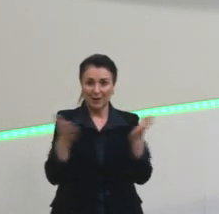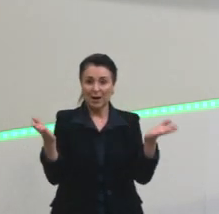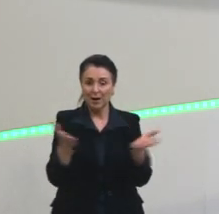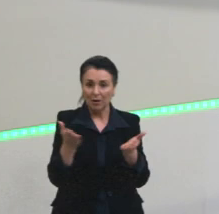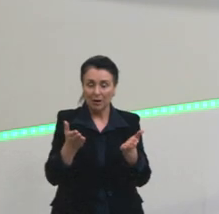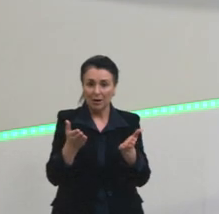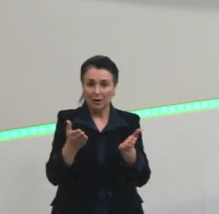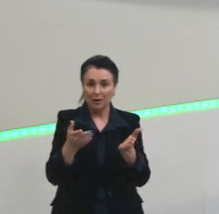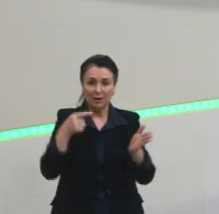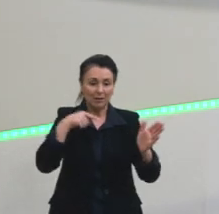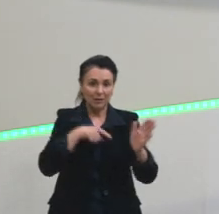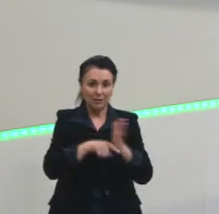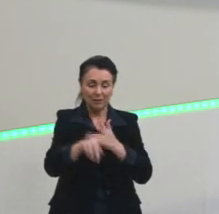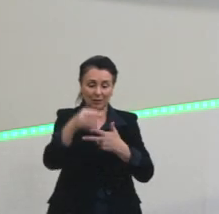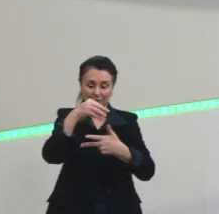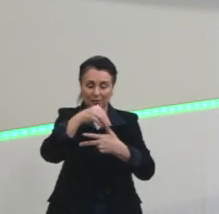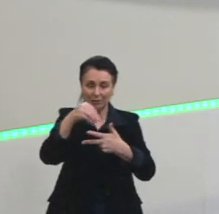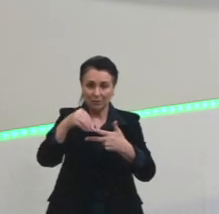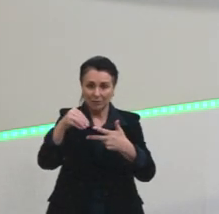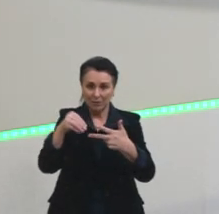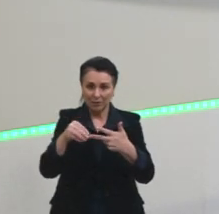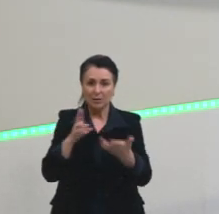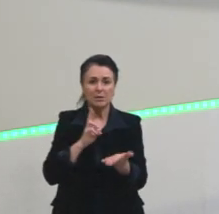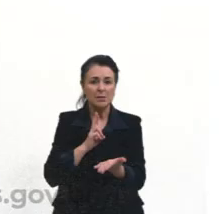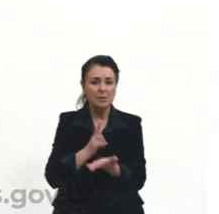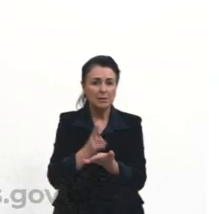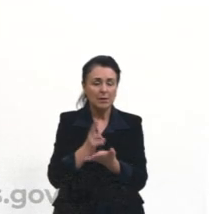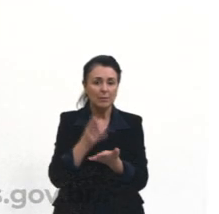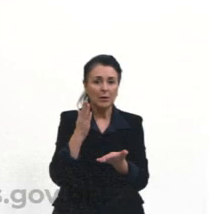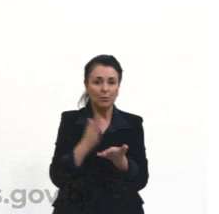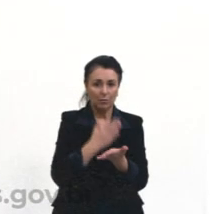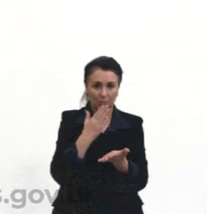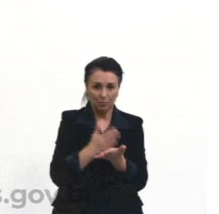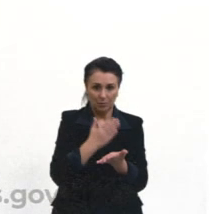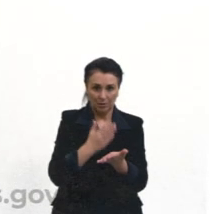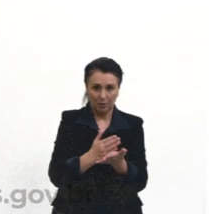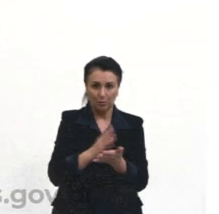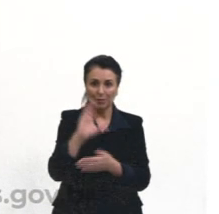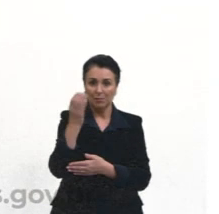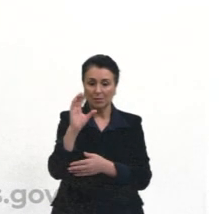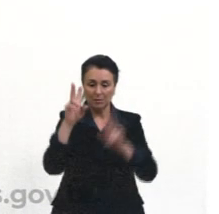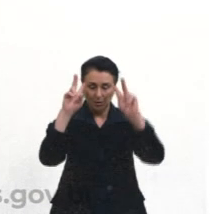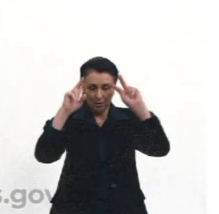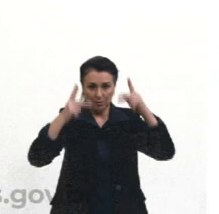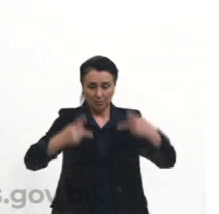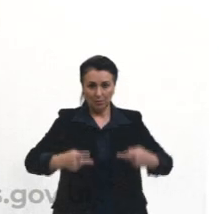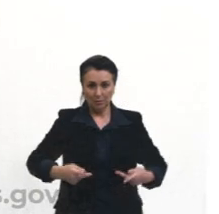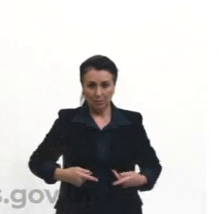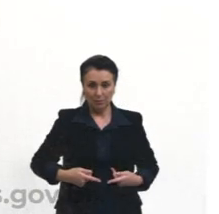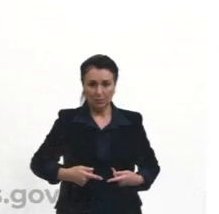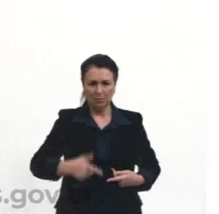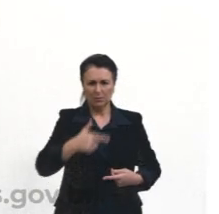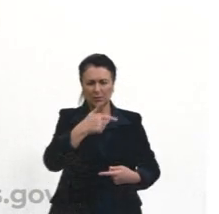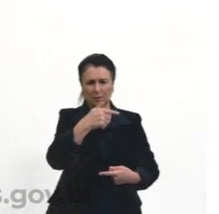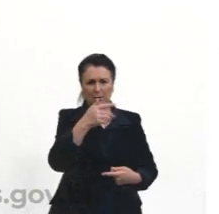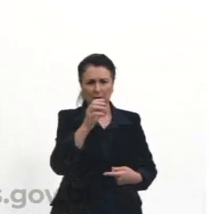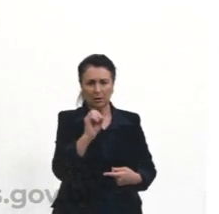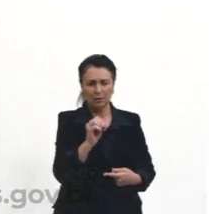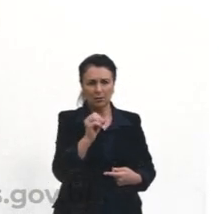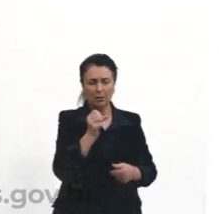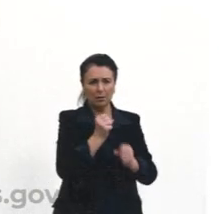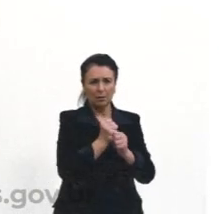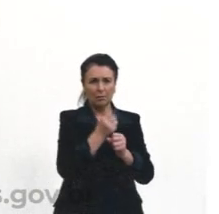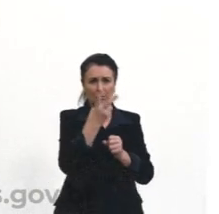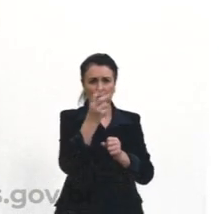para as nossas questões do Enem sempre questões do caderno da prova de humanas tá pessoal Essa é a questão 70 do Enem